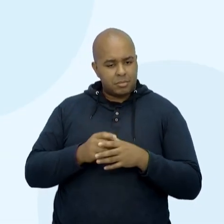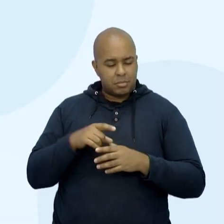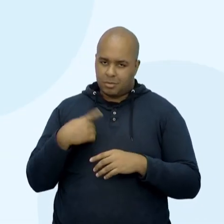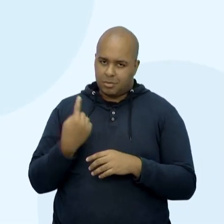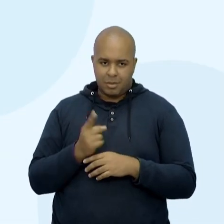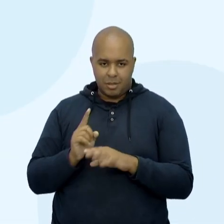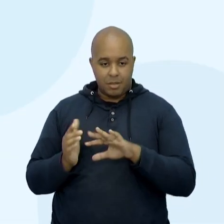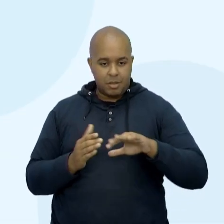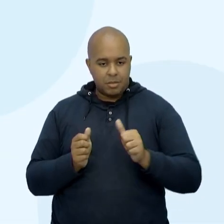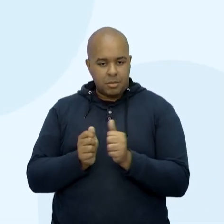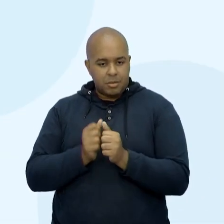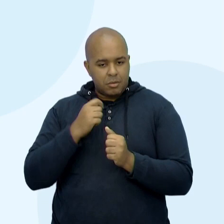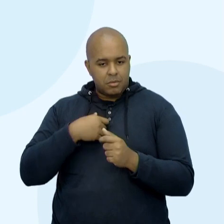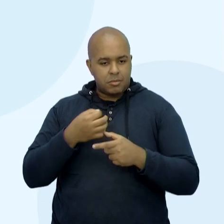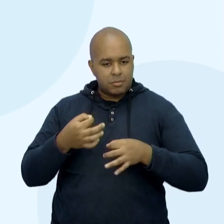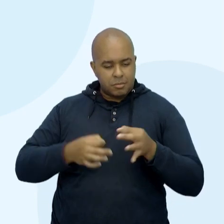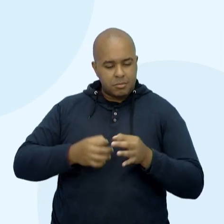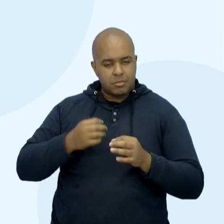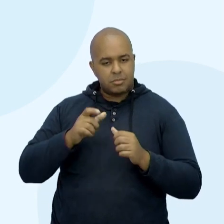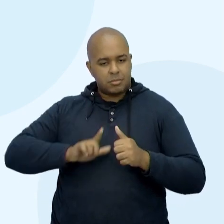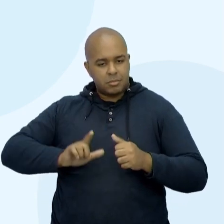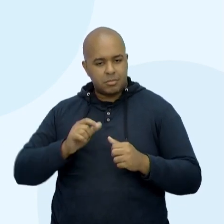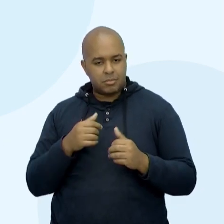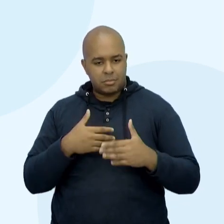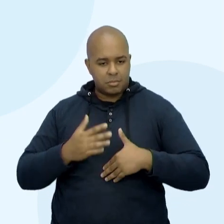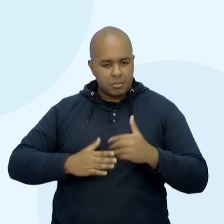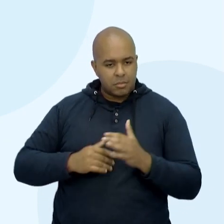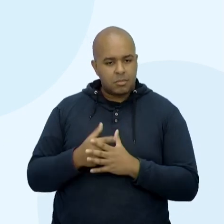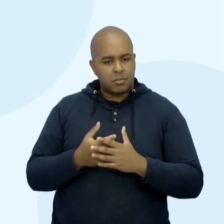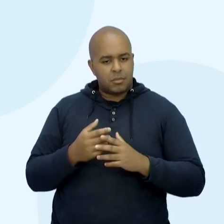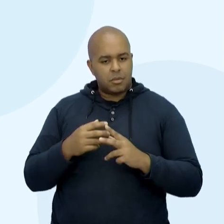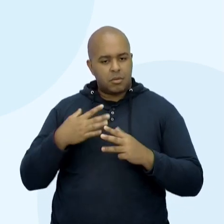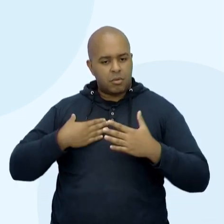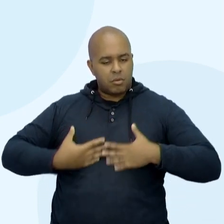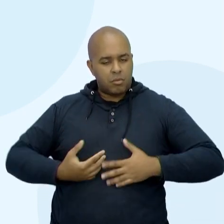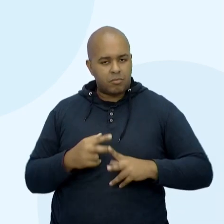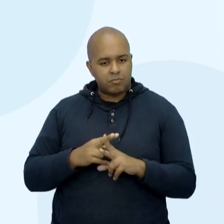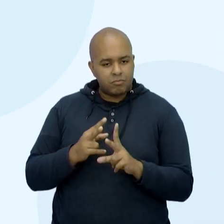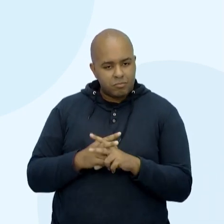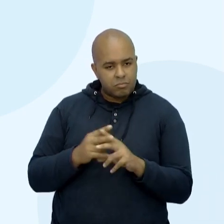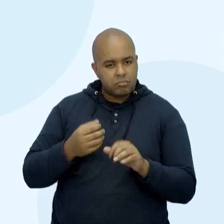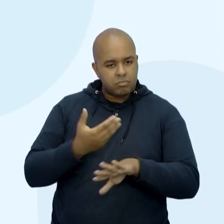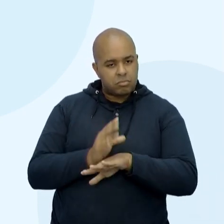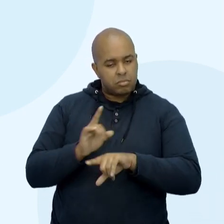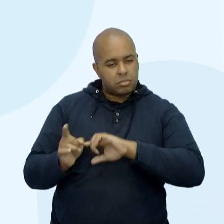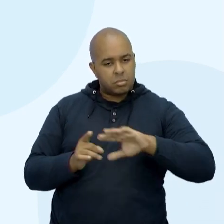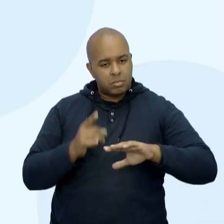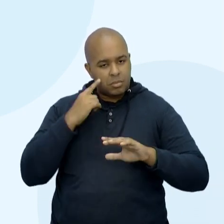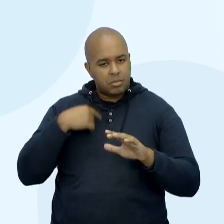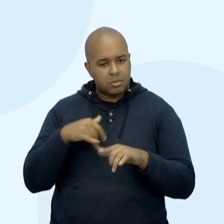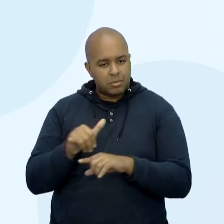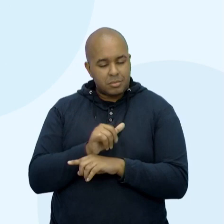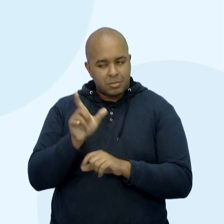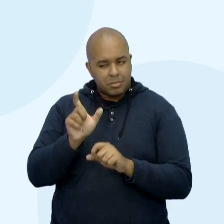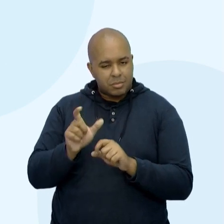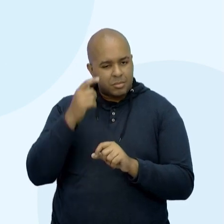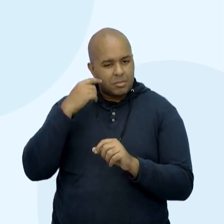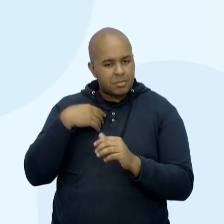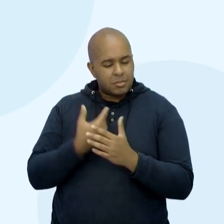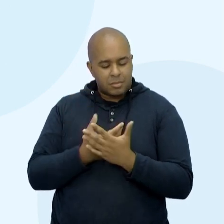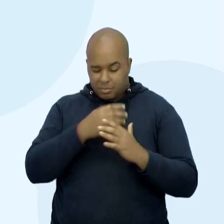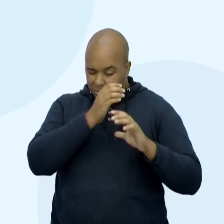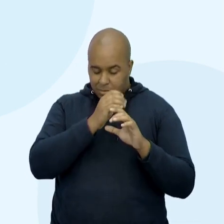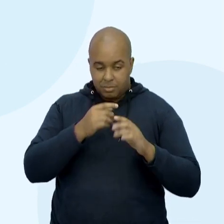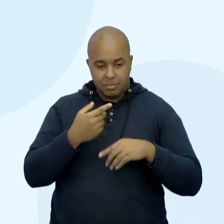sozinhos, acompanhado de crítica e literatura em ação, luta com prática corporal, a estética do corpo, eixos estruturantes, investigação